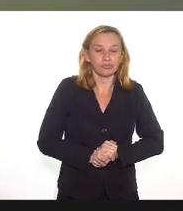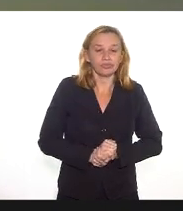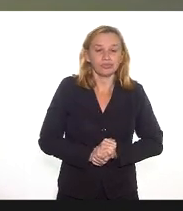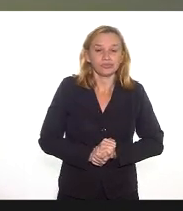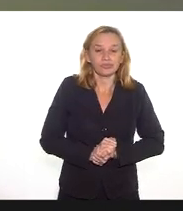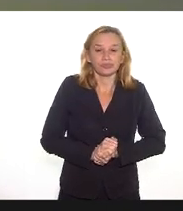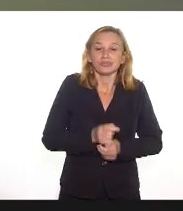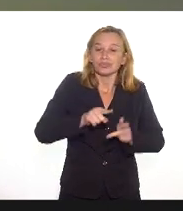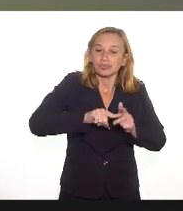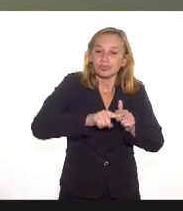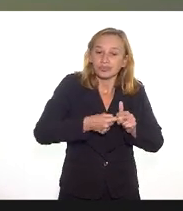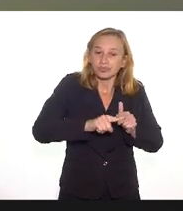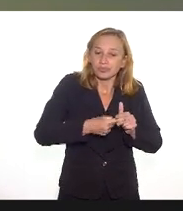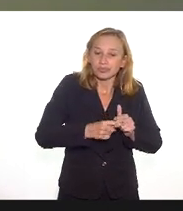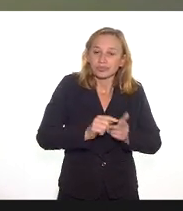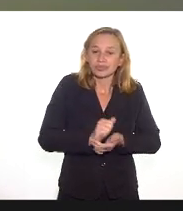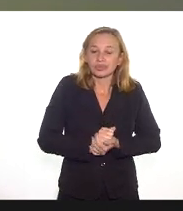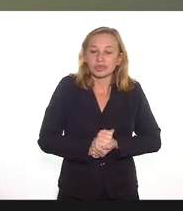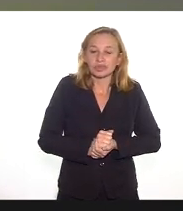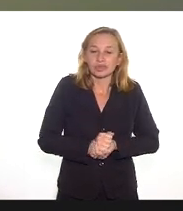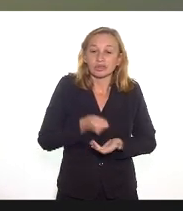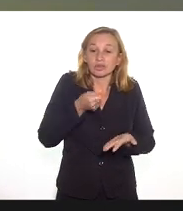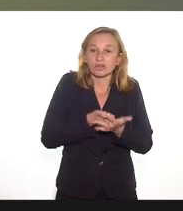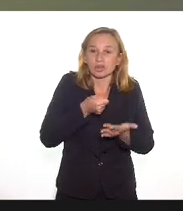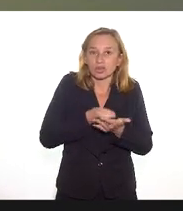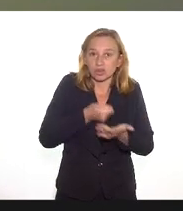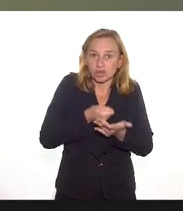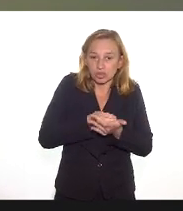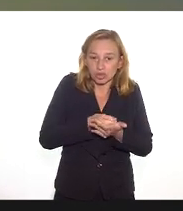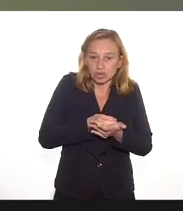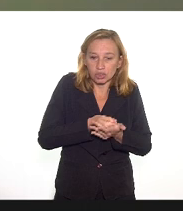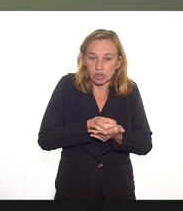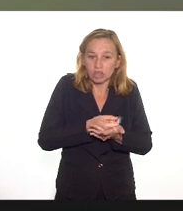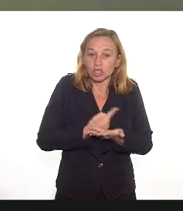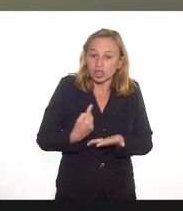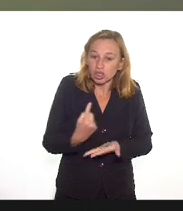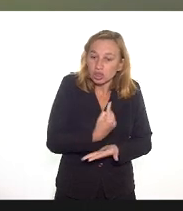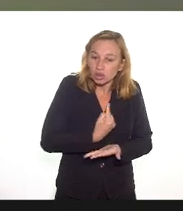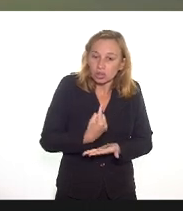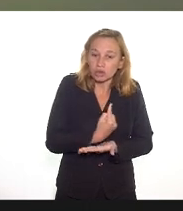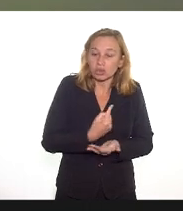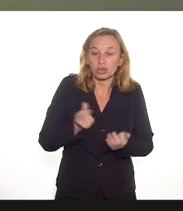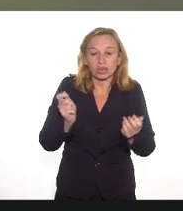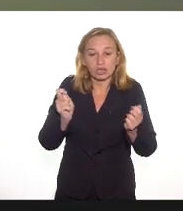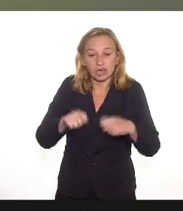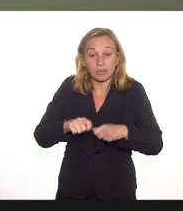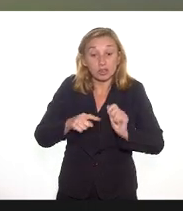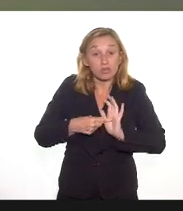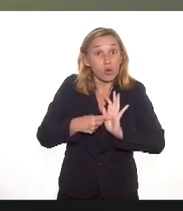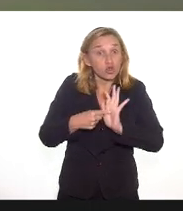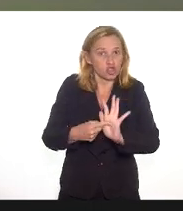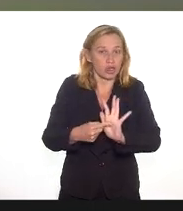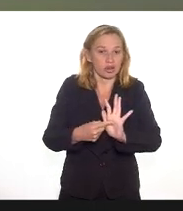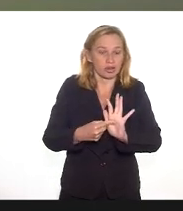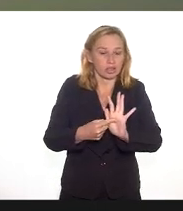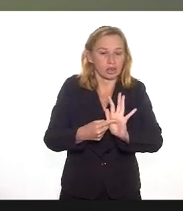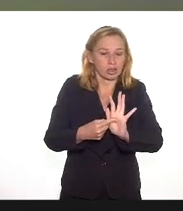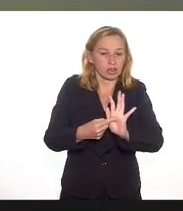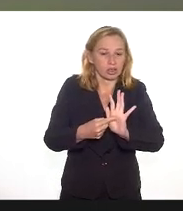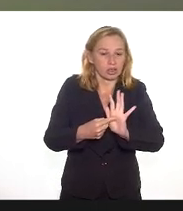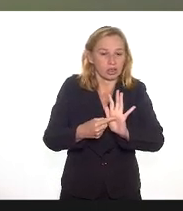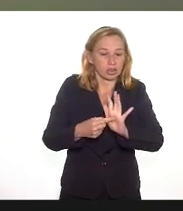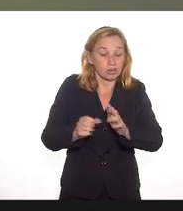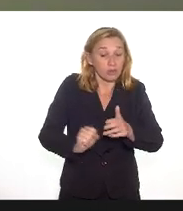a regulamentação vai exigir que nós sejamos capazes de mostrar ao